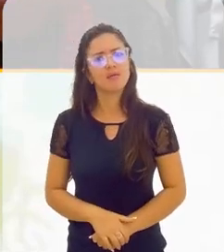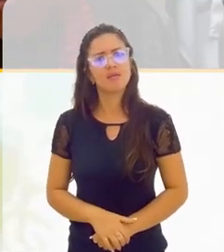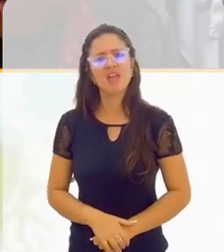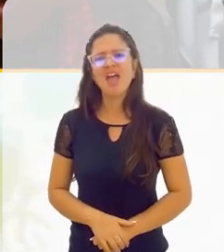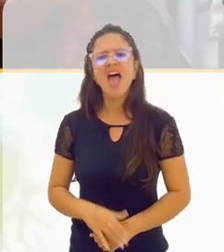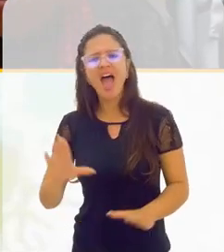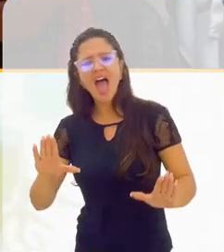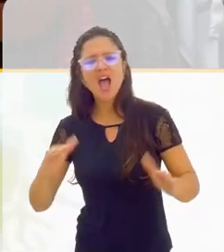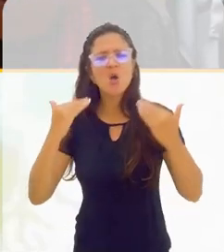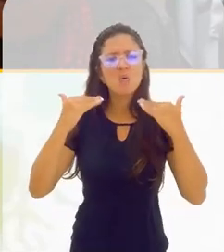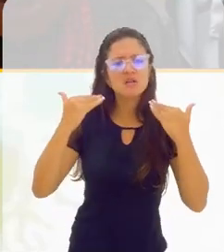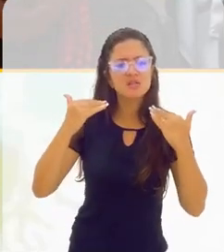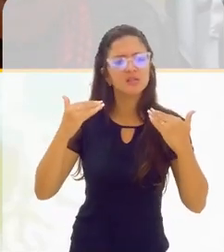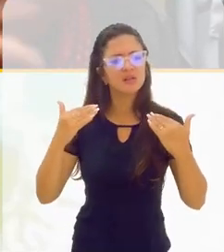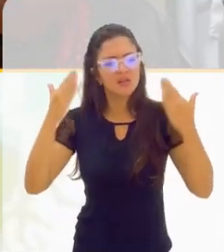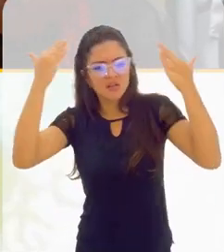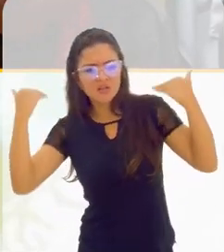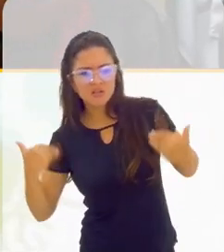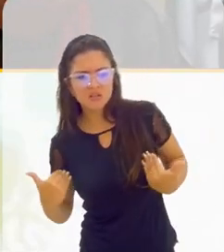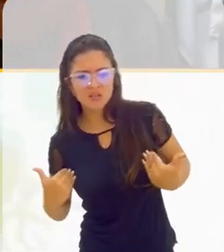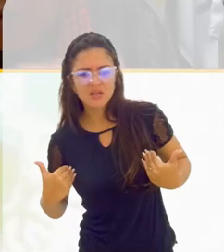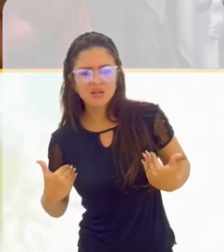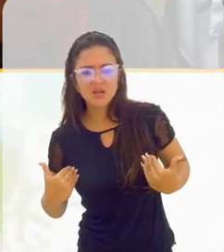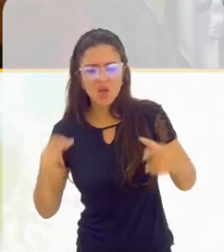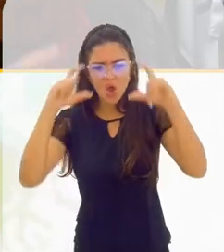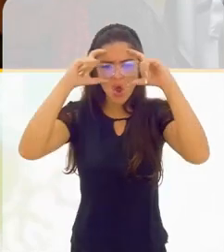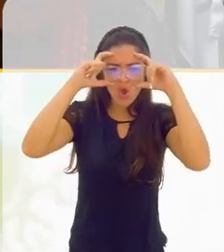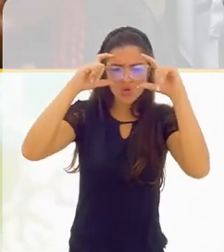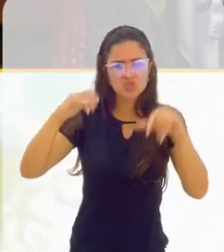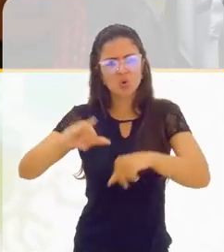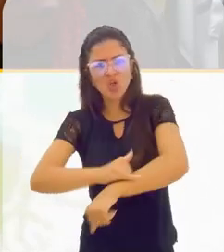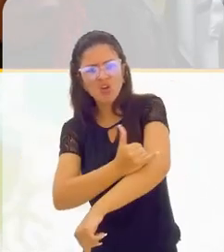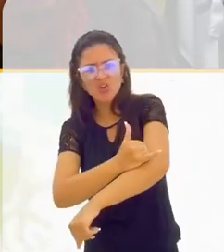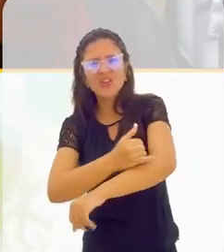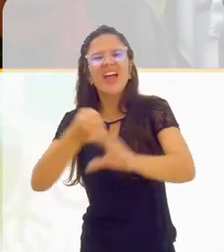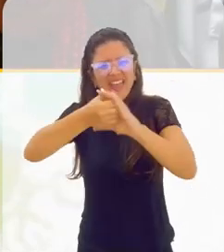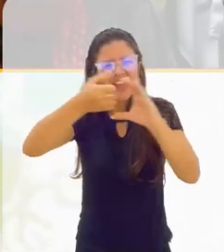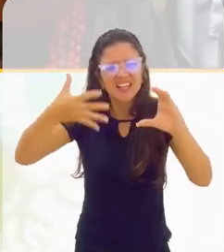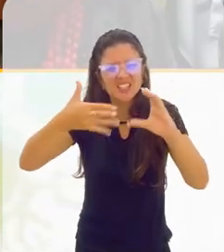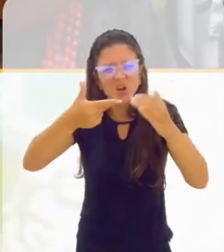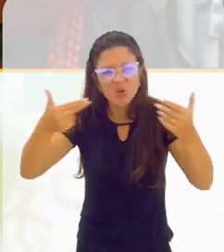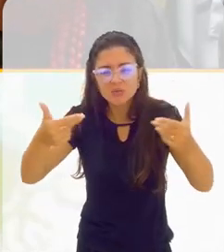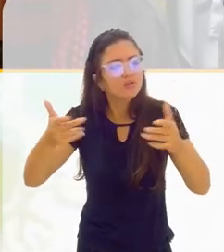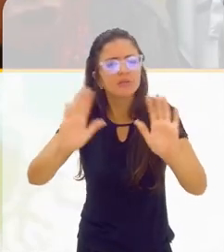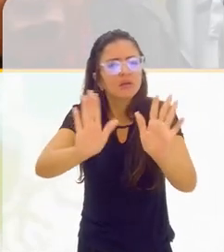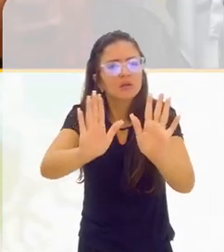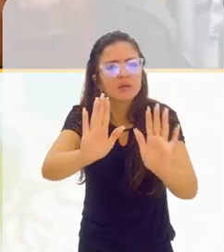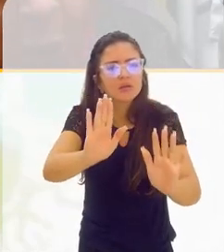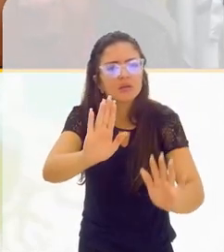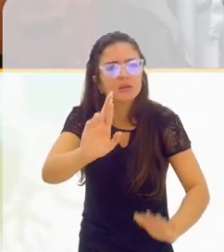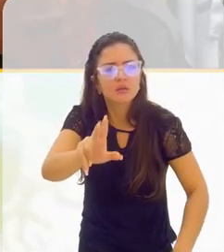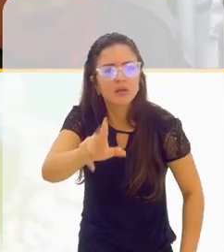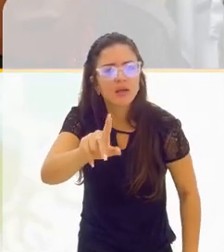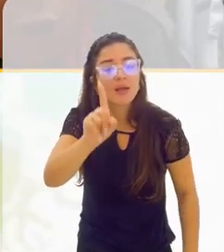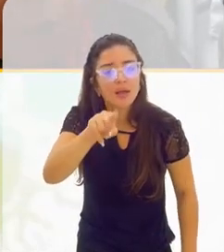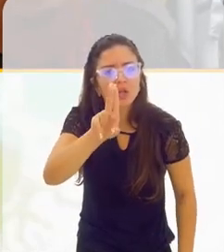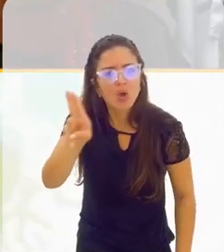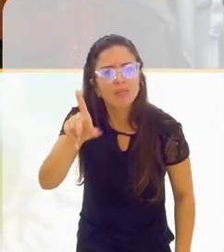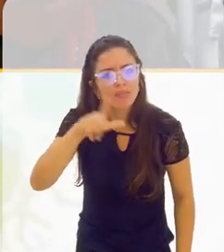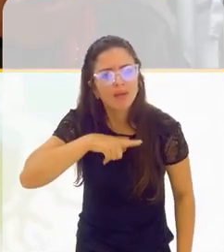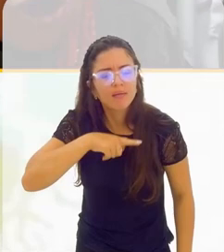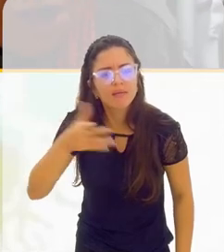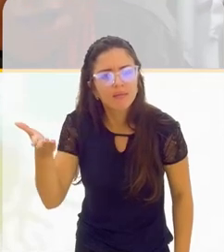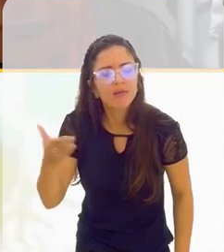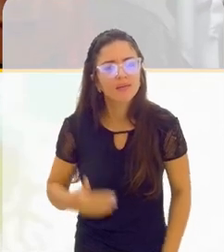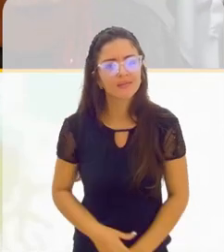cabelo curtinho gordinho de óculos o que banca qualquer característica né a gente tem nome eles têm nome